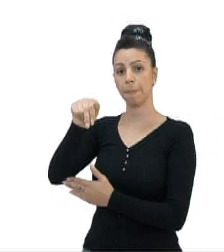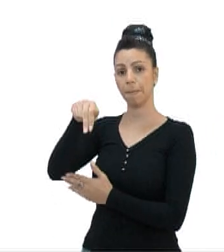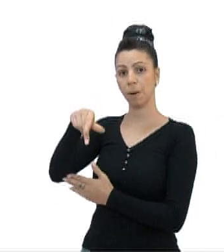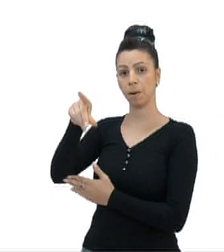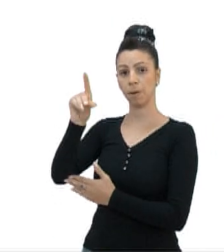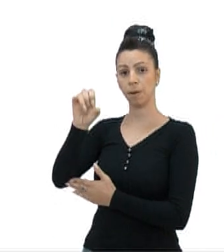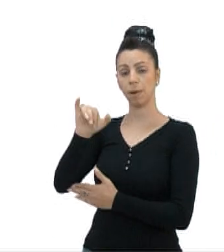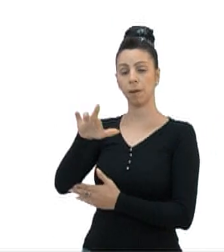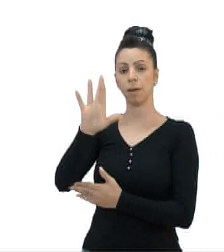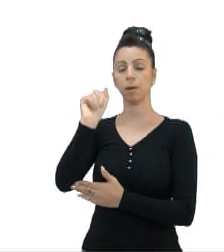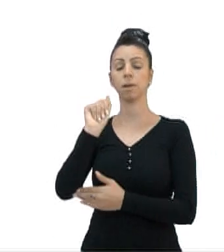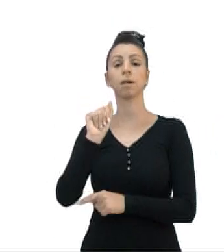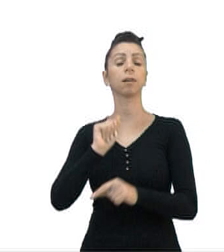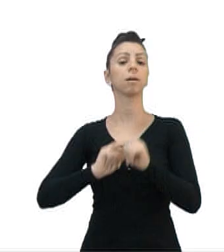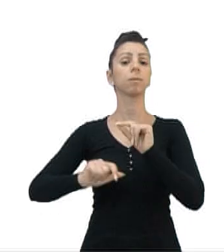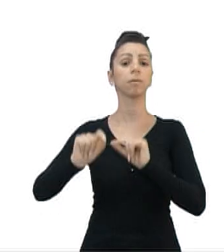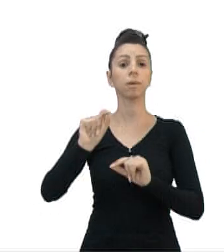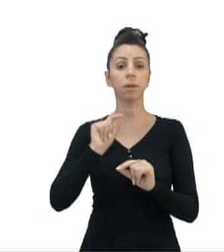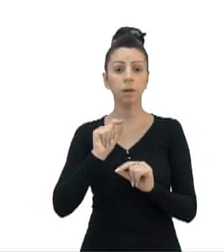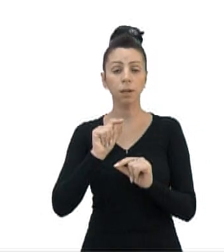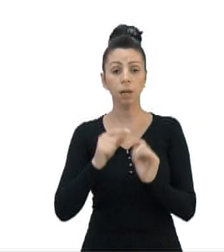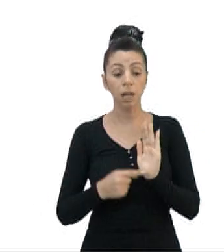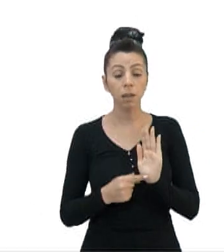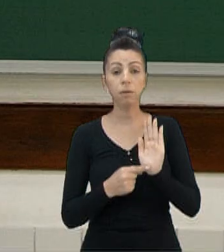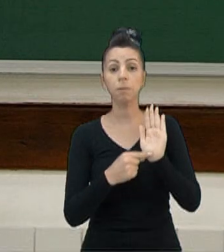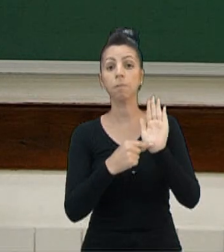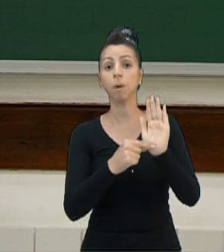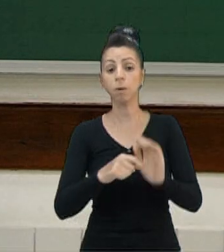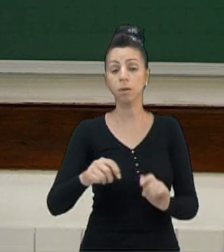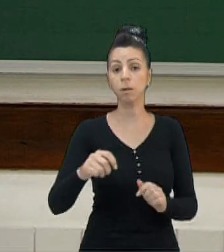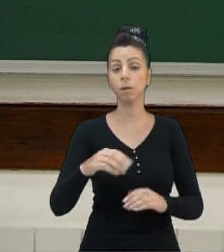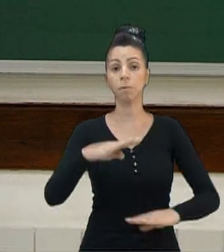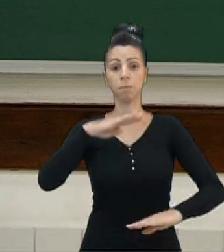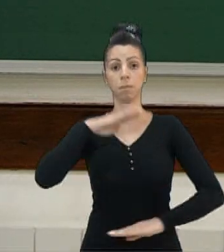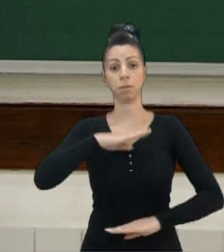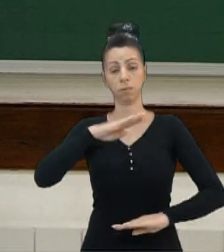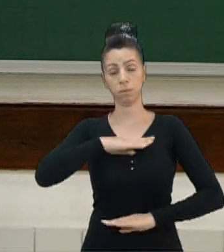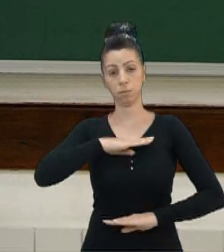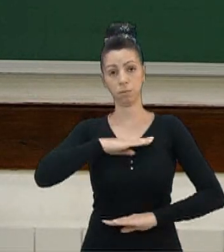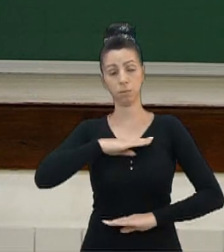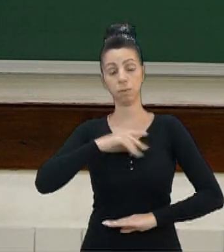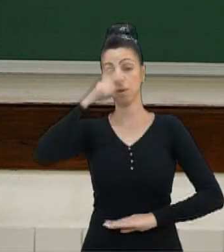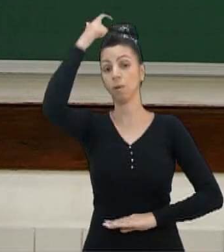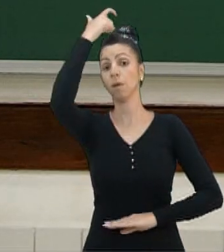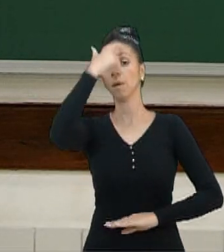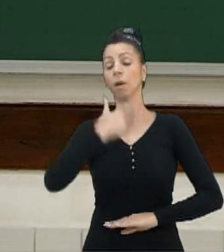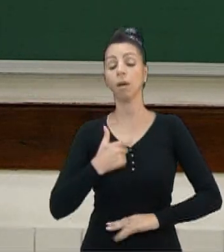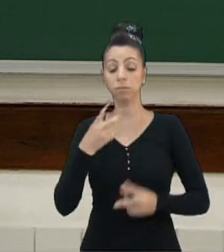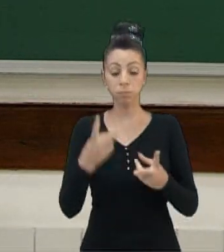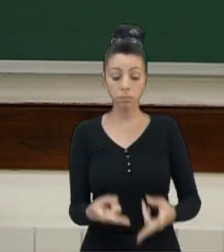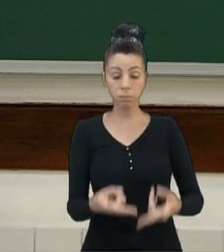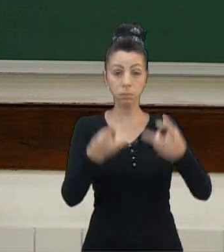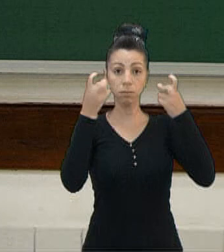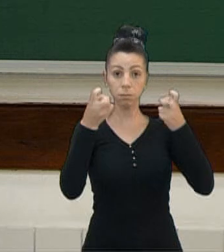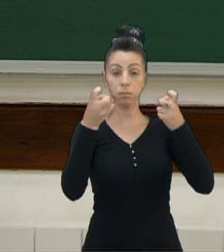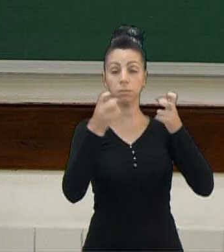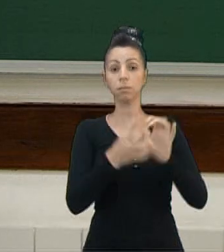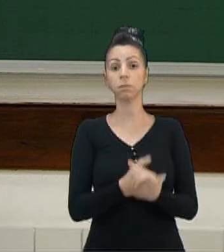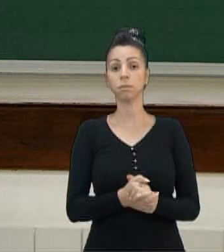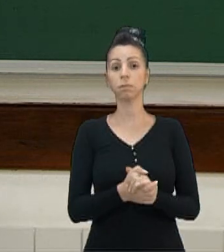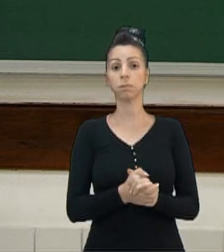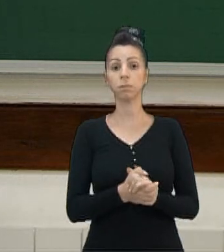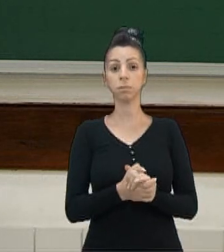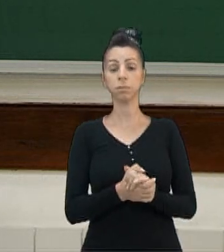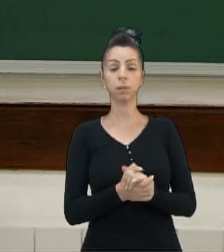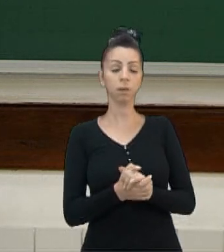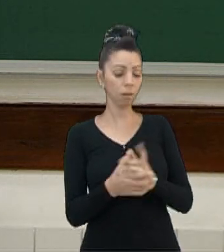vista. Qual é? Então, qual é a cena que o nosso eu lírico está observando? Né, nós temos aí ele observando